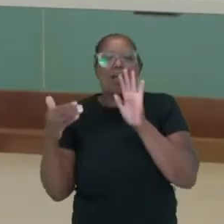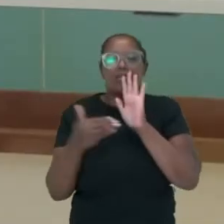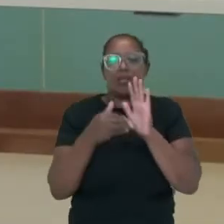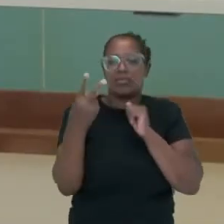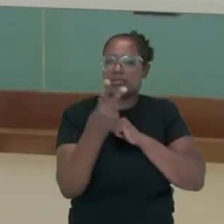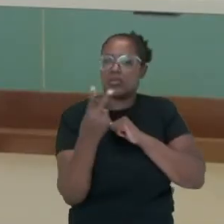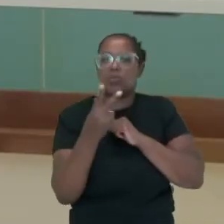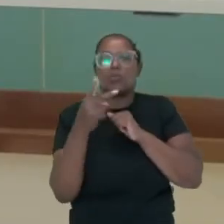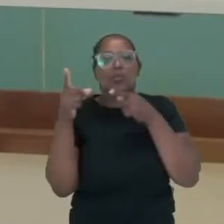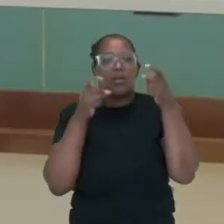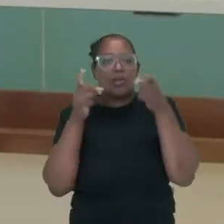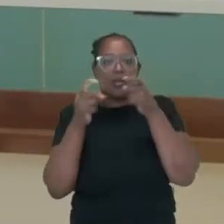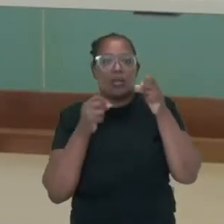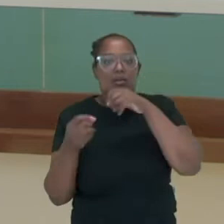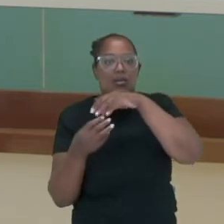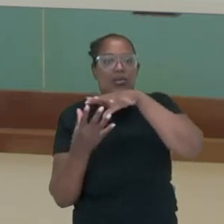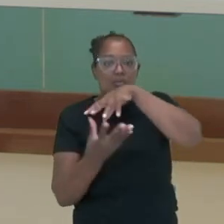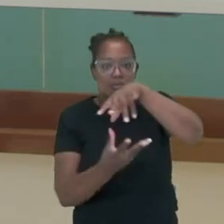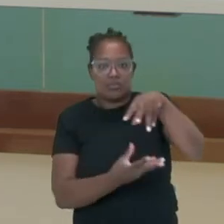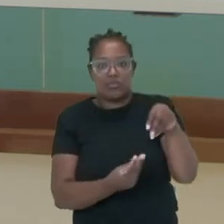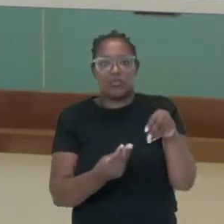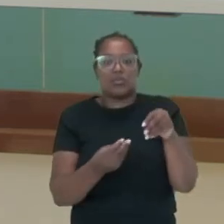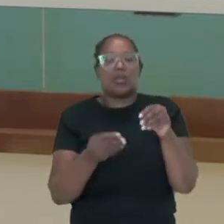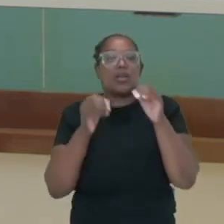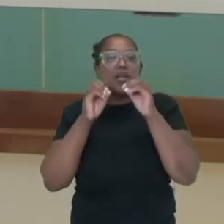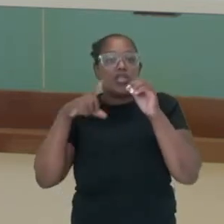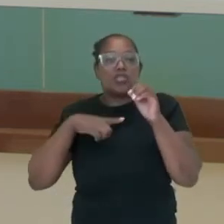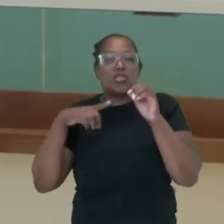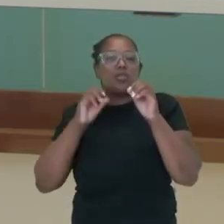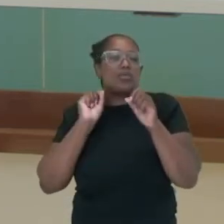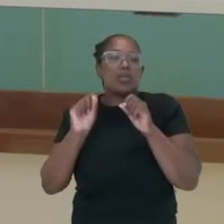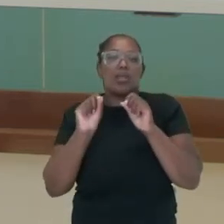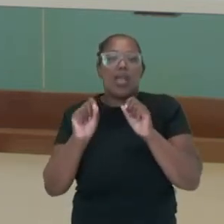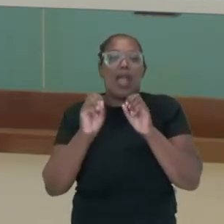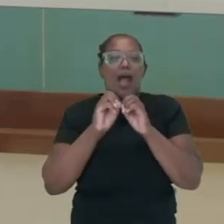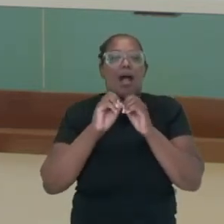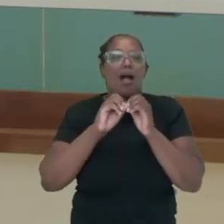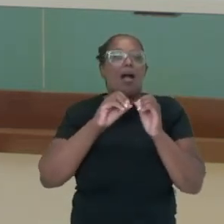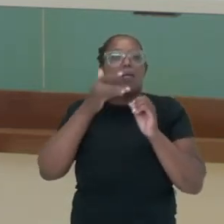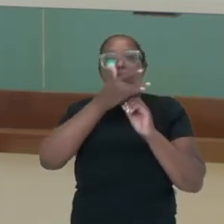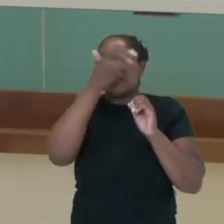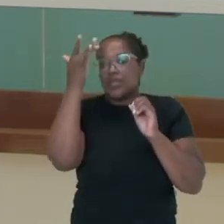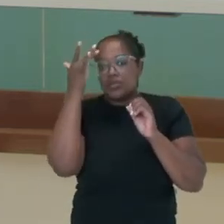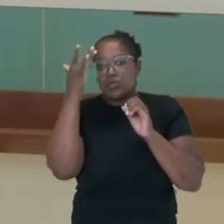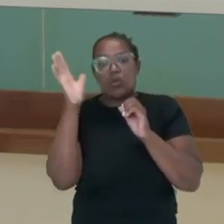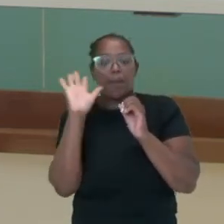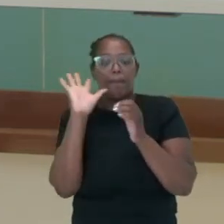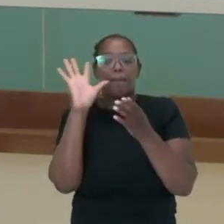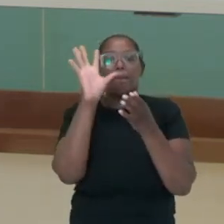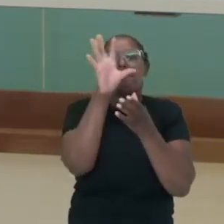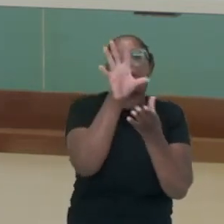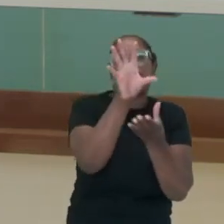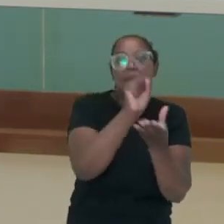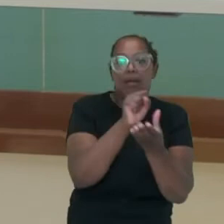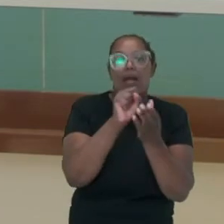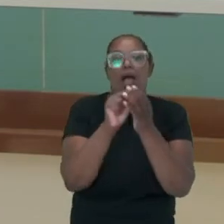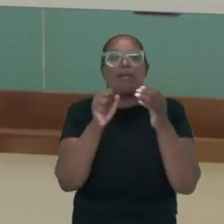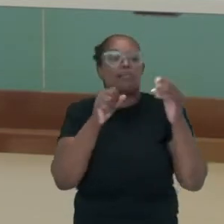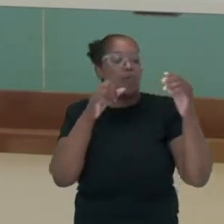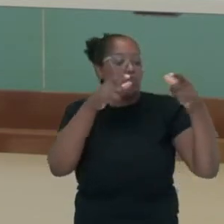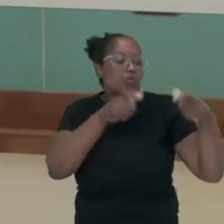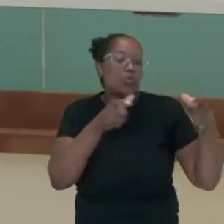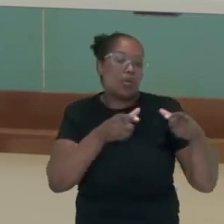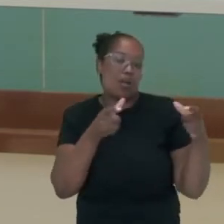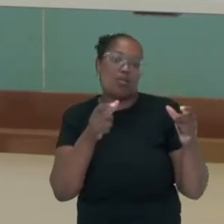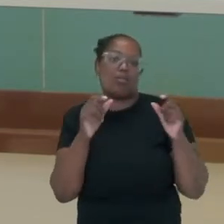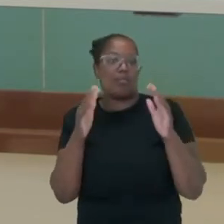a discussão primordial era da invasão territorial, da posse do terreno. Já a partir do final da